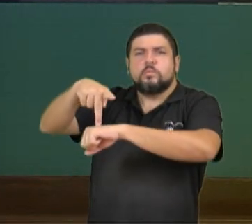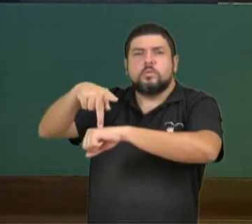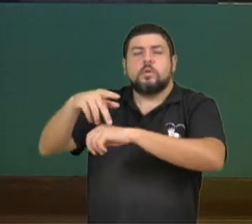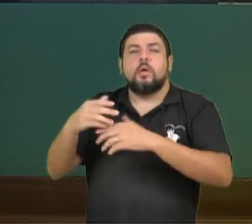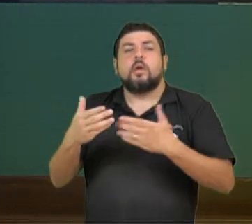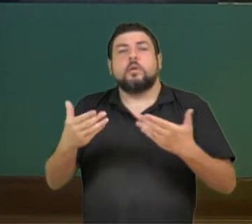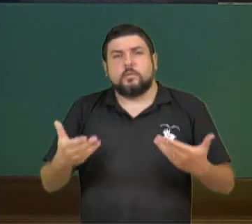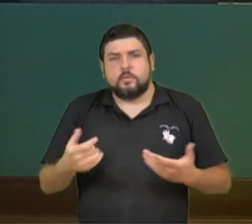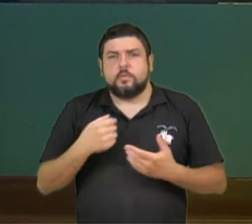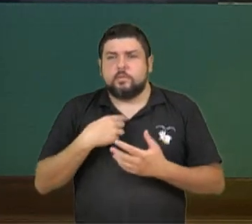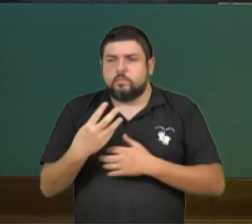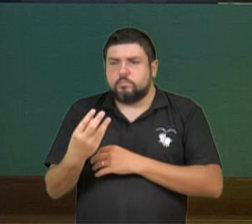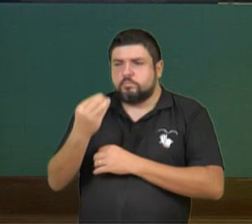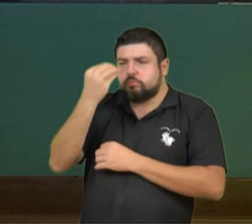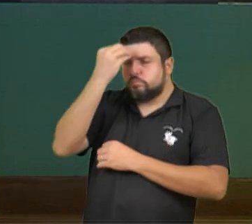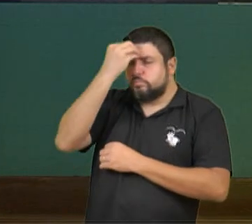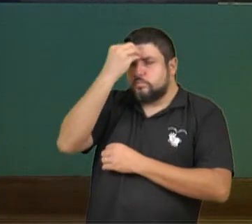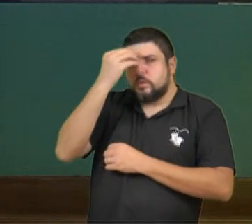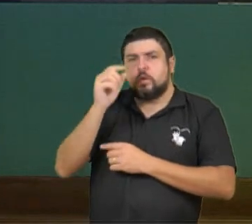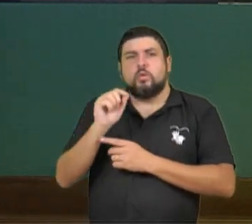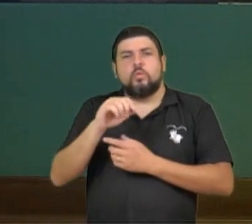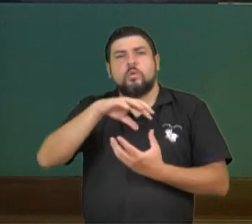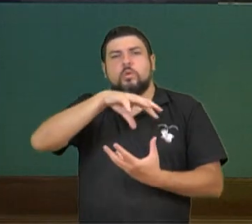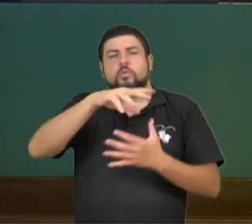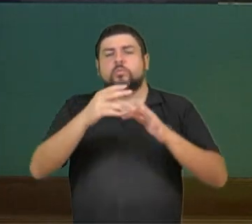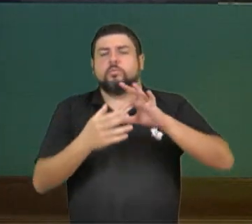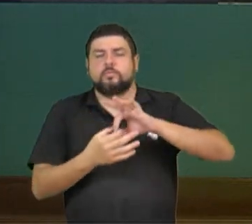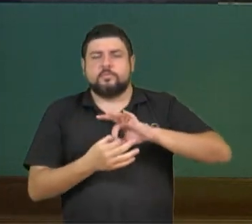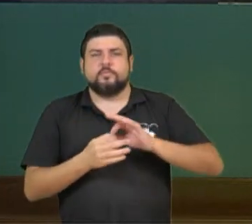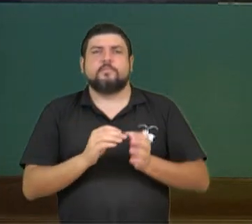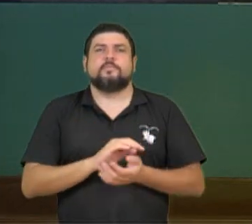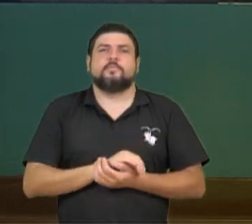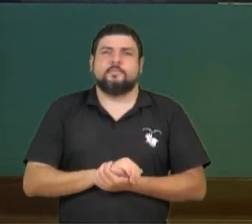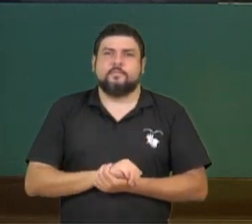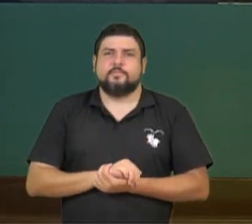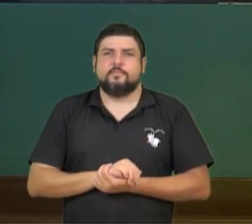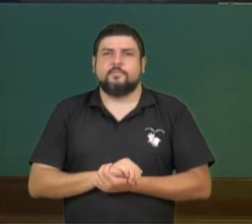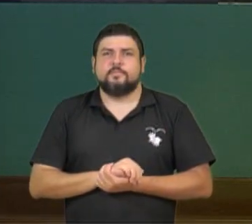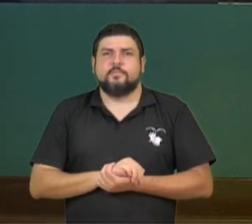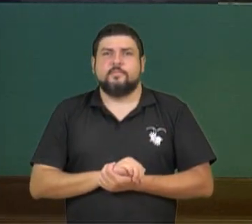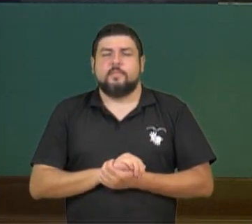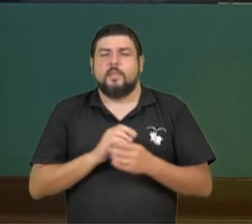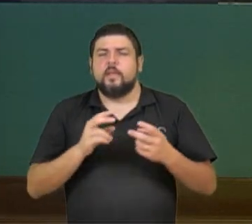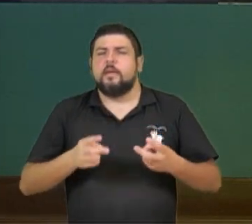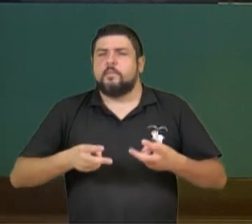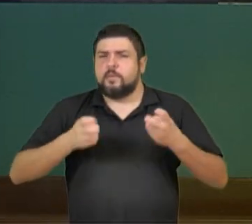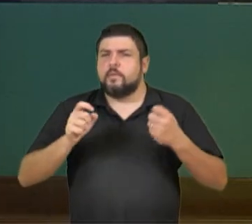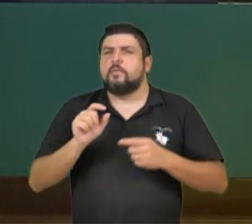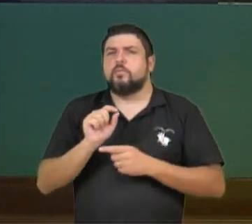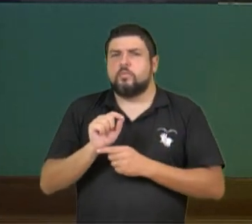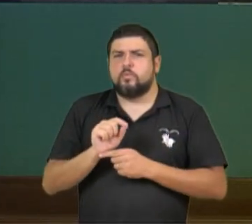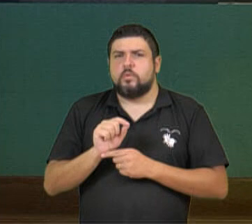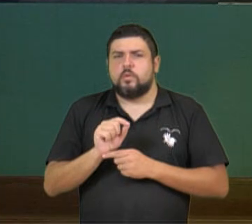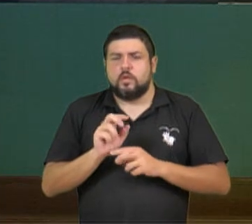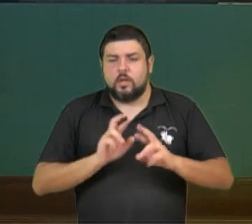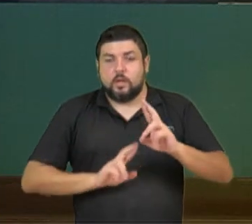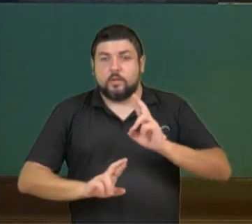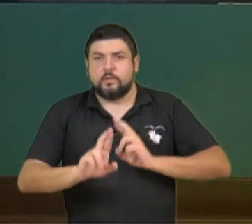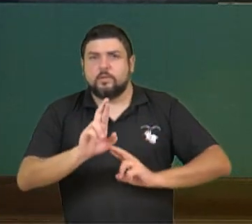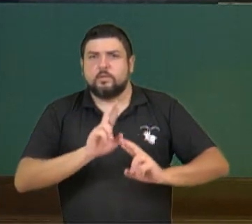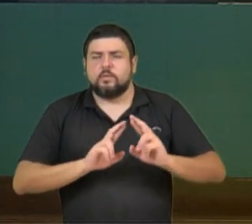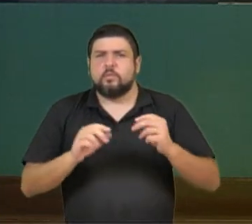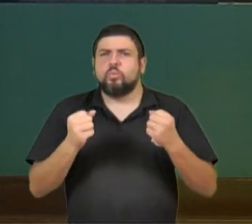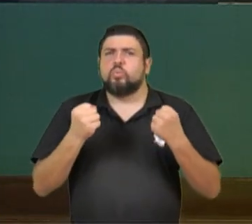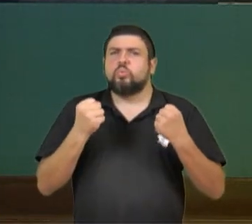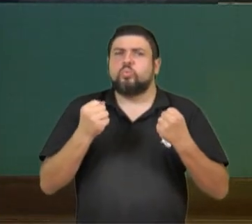o que é globalização. Veja que aqui no slide fala sobre as intensidades das relações, da instrumentalização